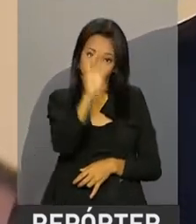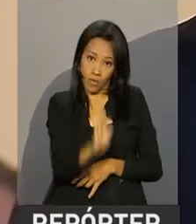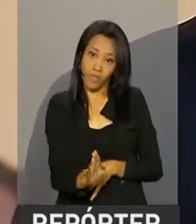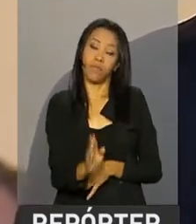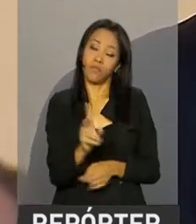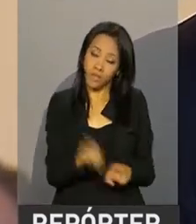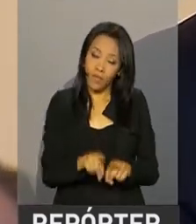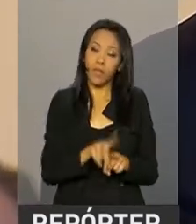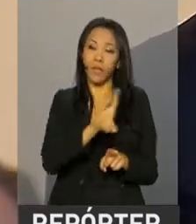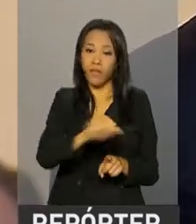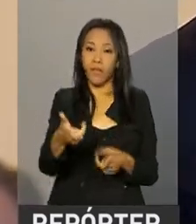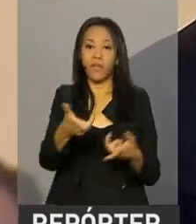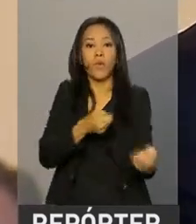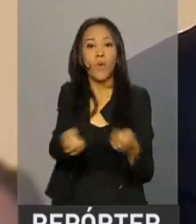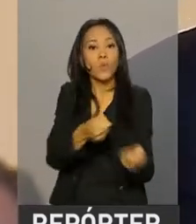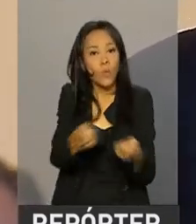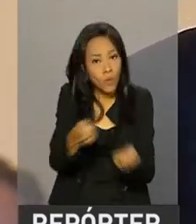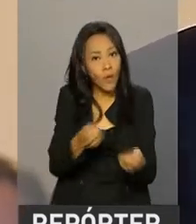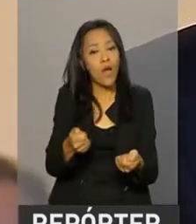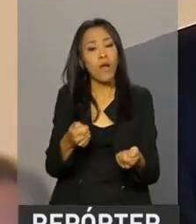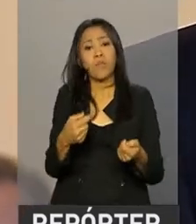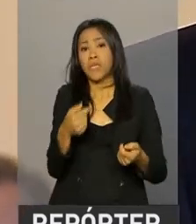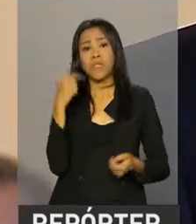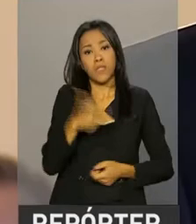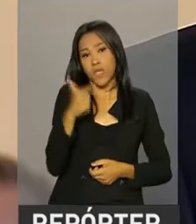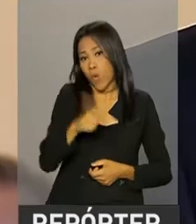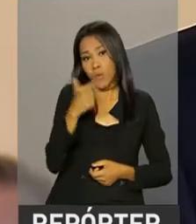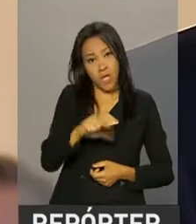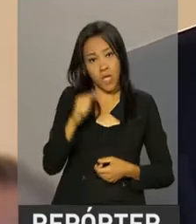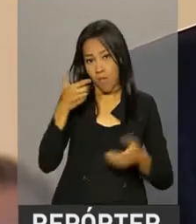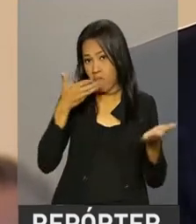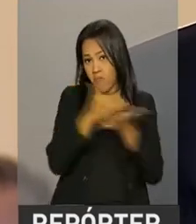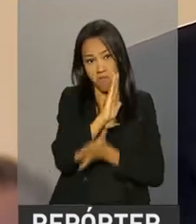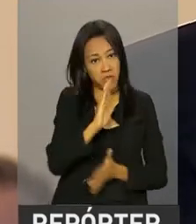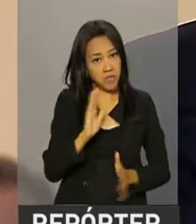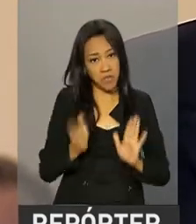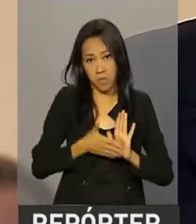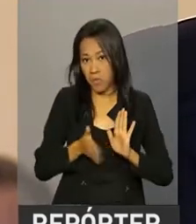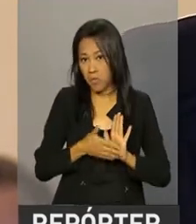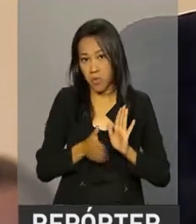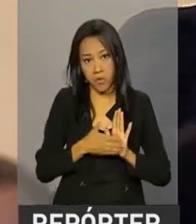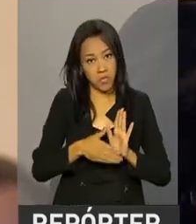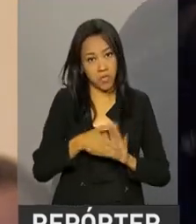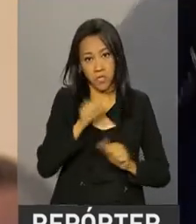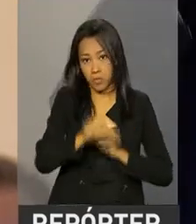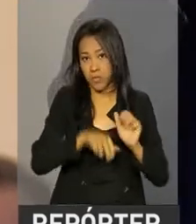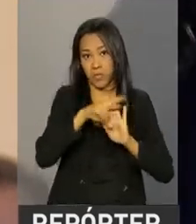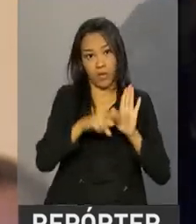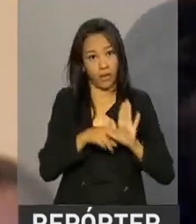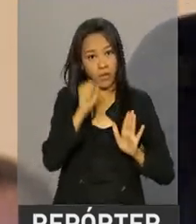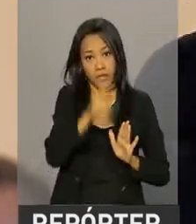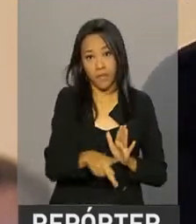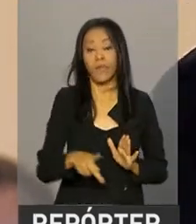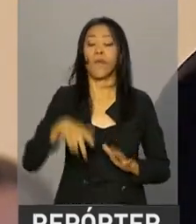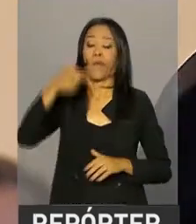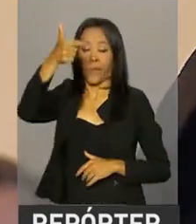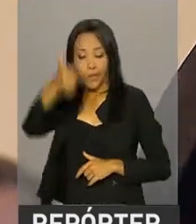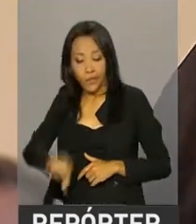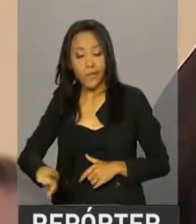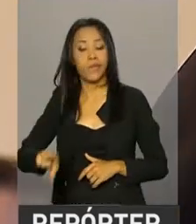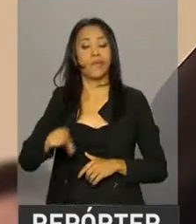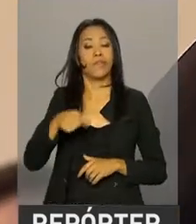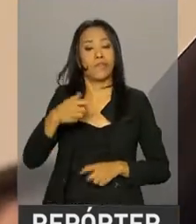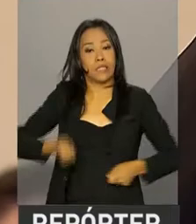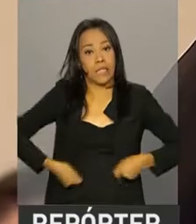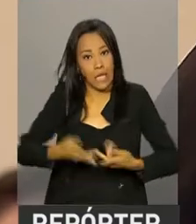controle da presidência nós vamos de novo públicas sendo